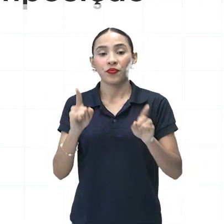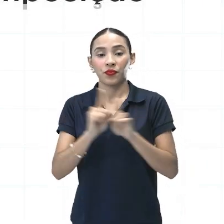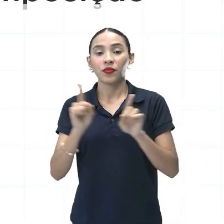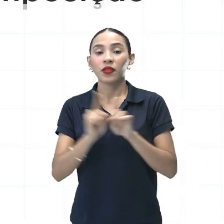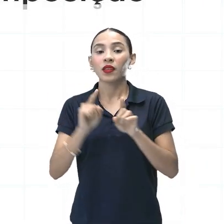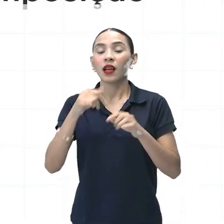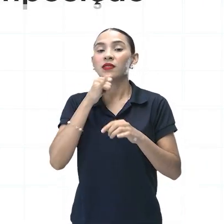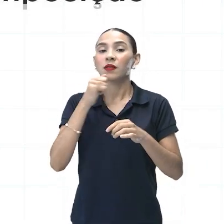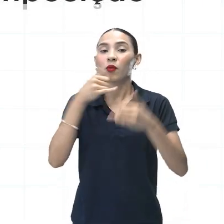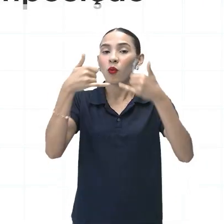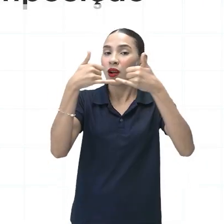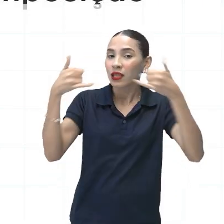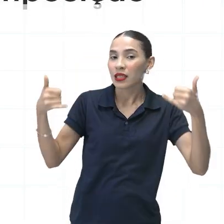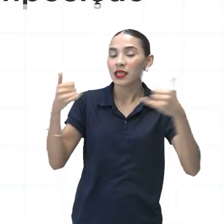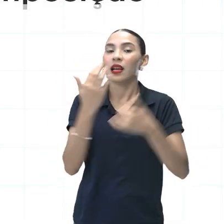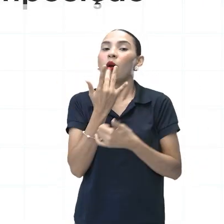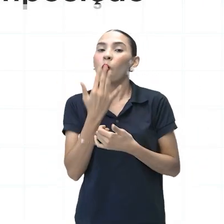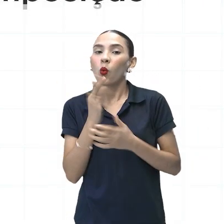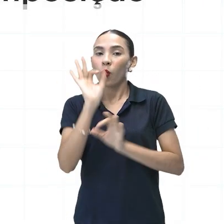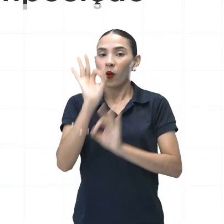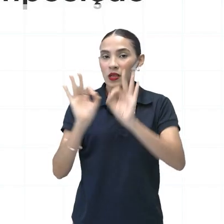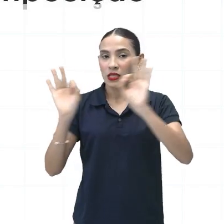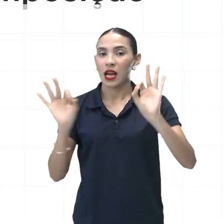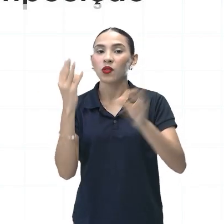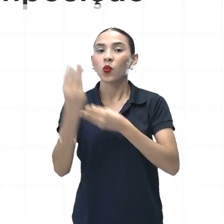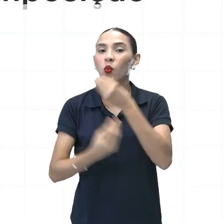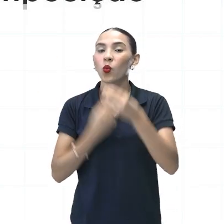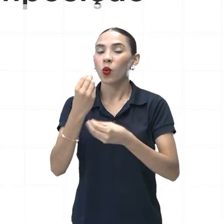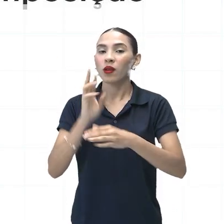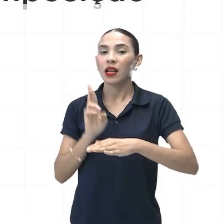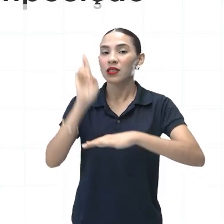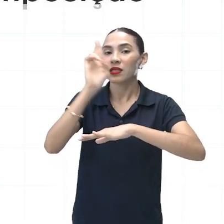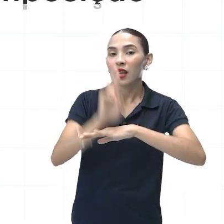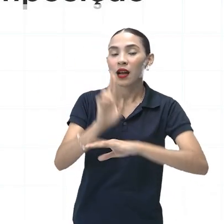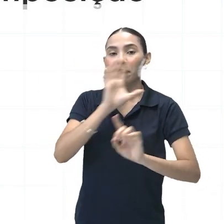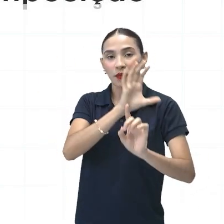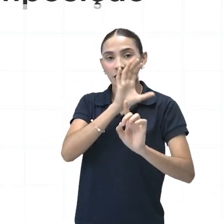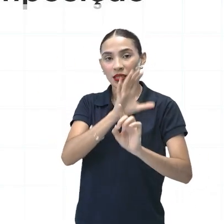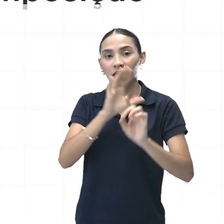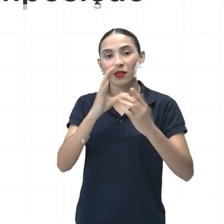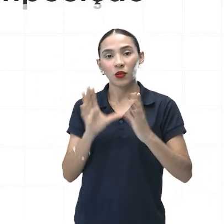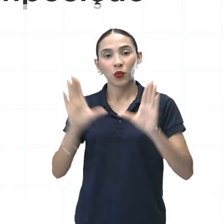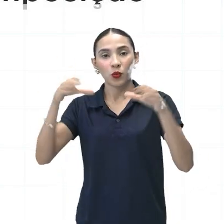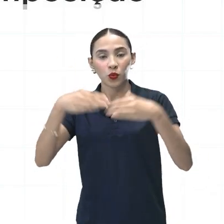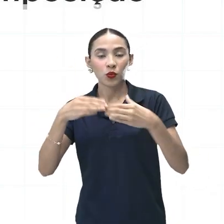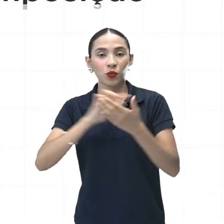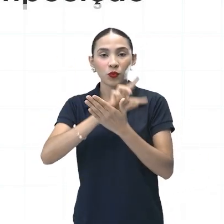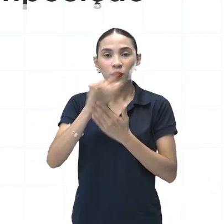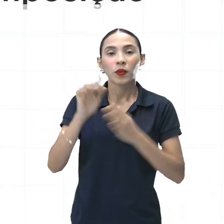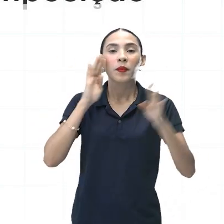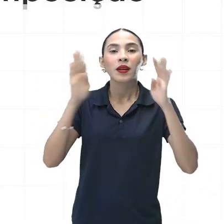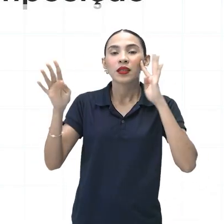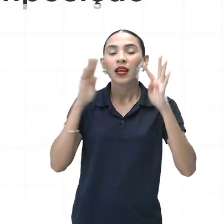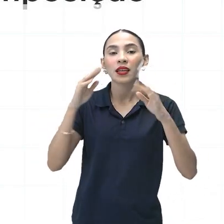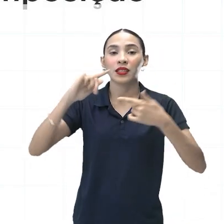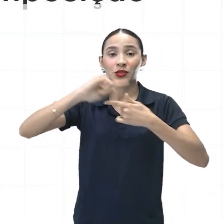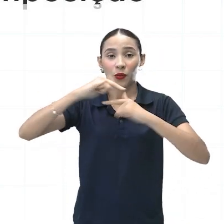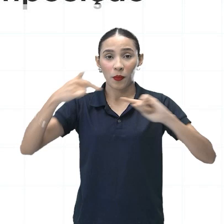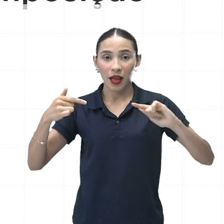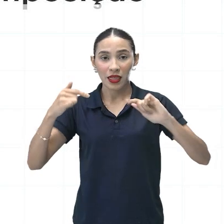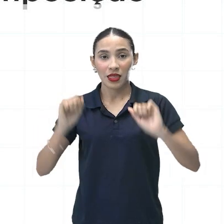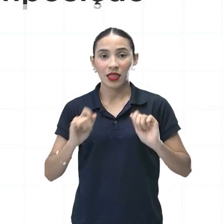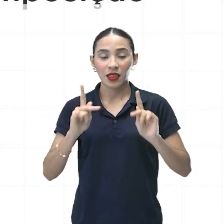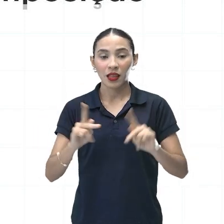as linhas e cores são organizadas de forma a resultar em uma composição majoritariamente